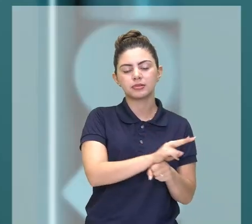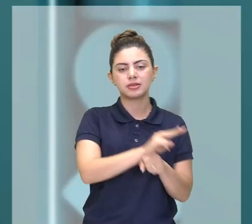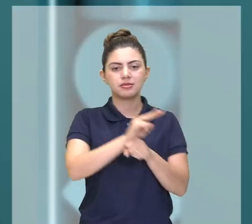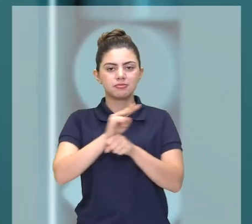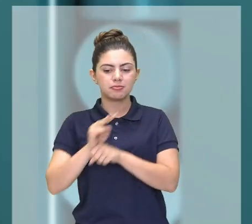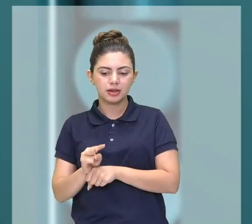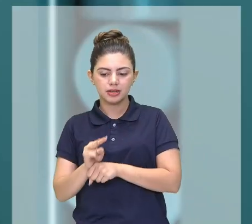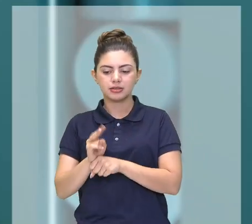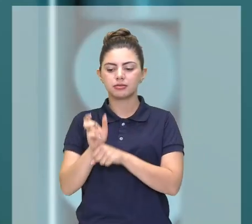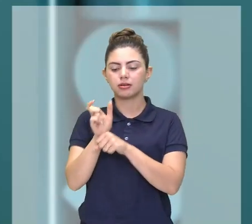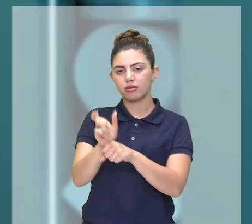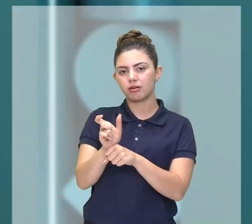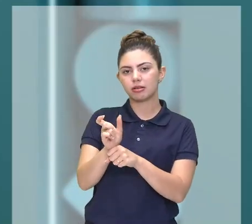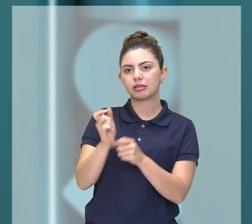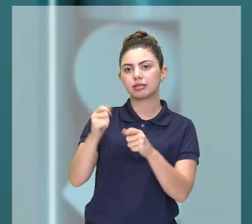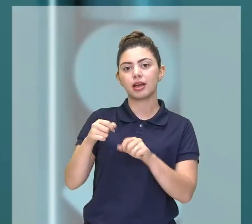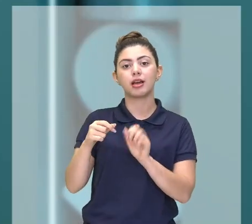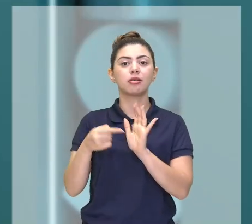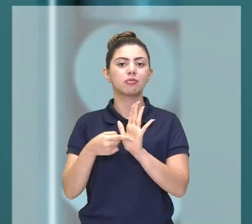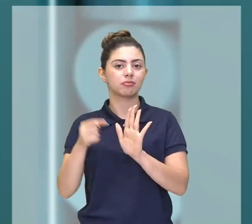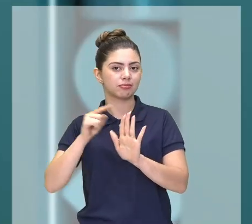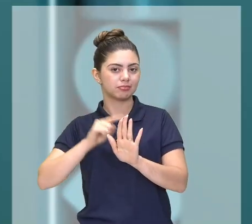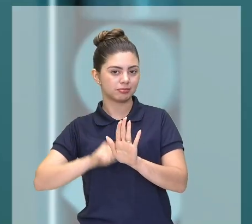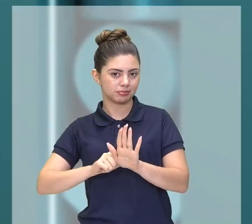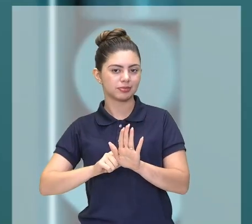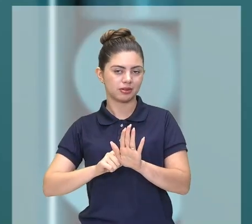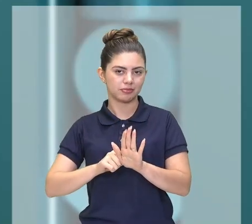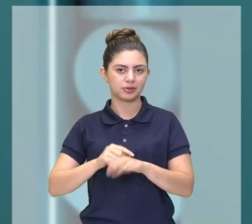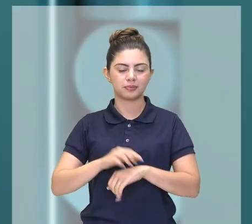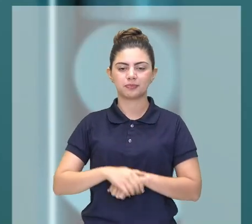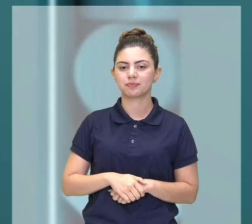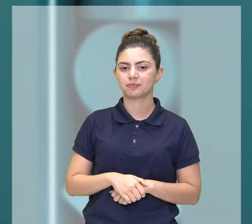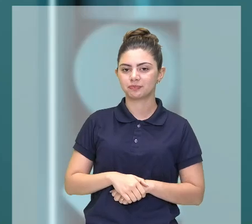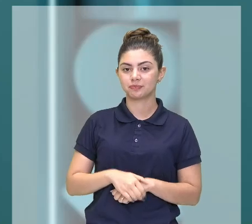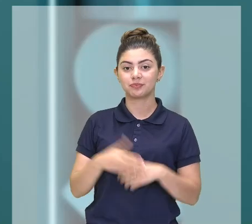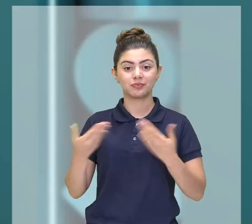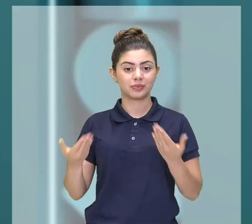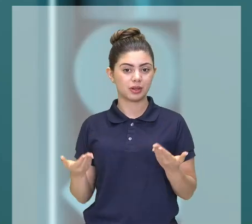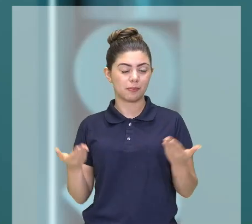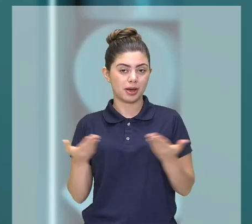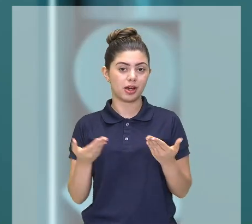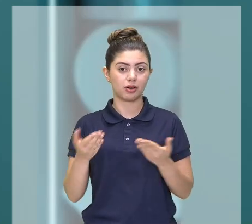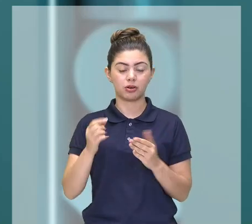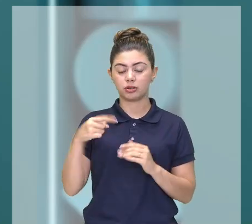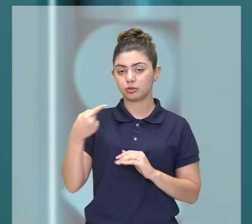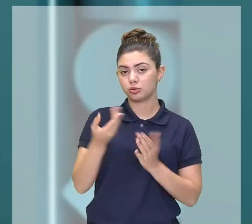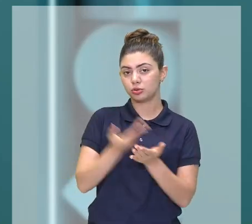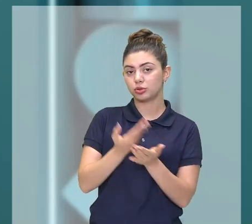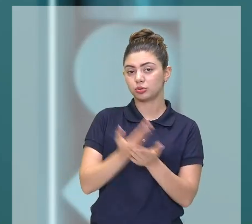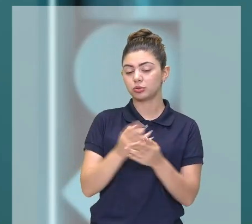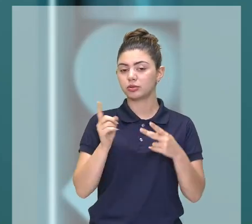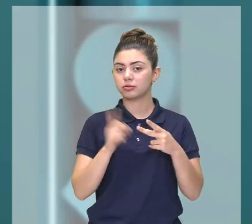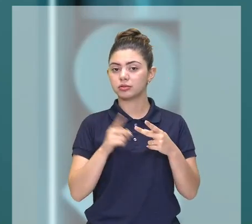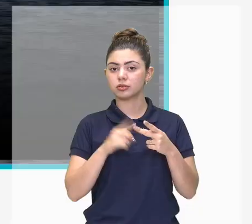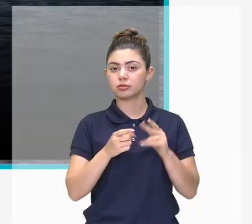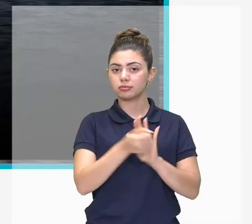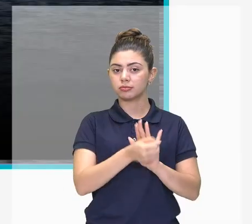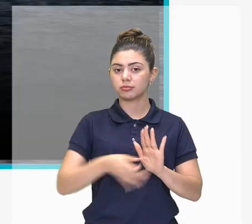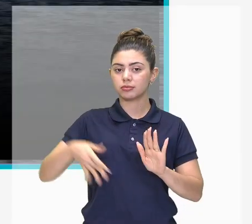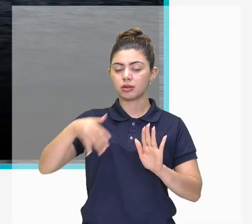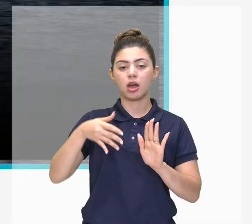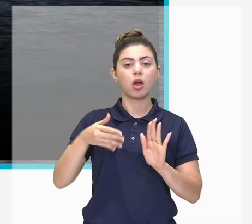e traz um sentido figurativo. Vejamos agora a figura de linguagem chamada